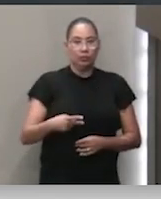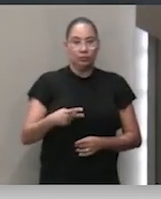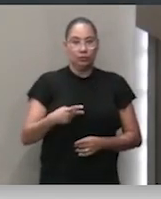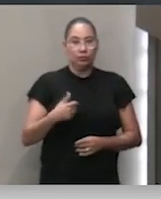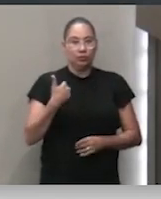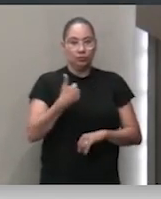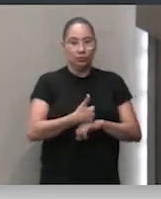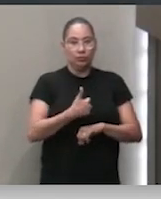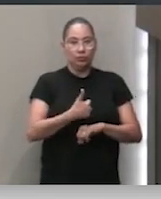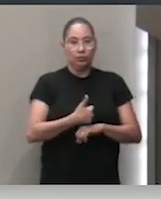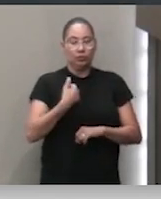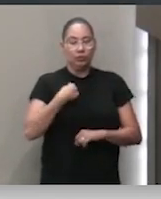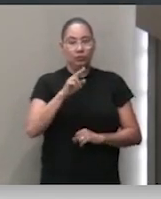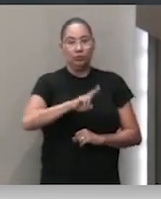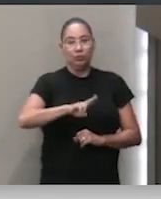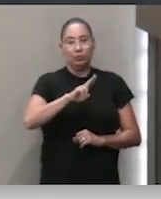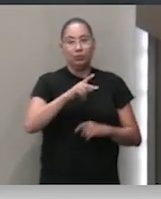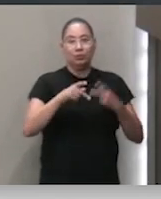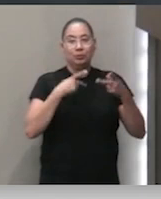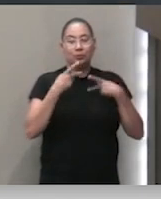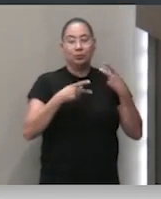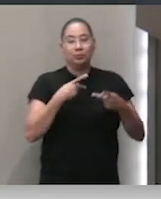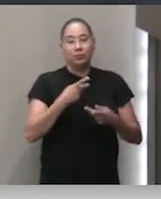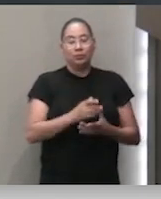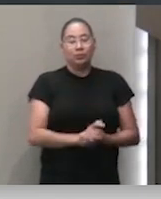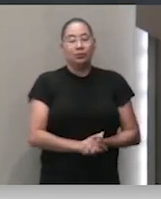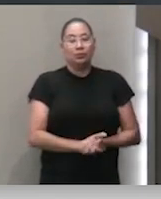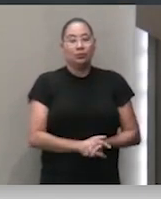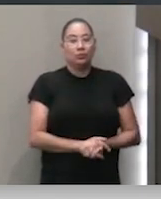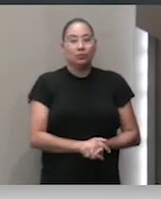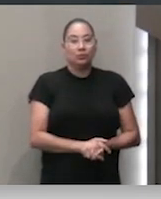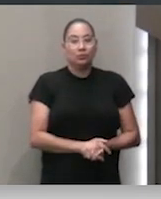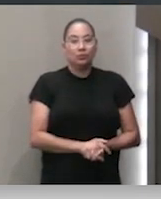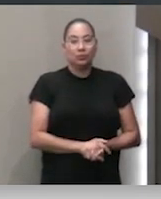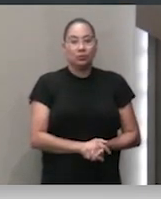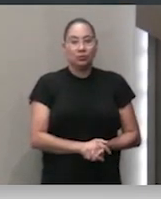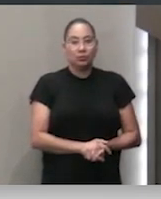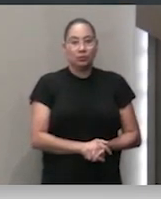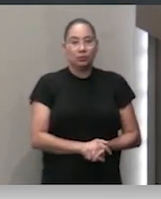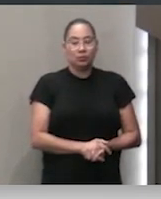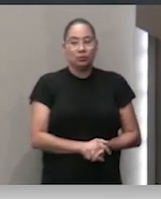da tribuna, vereador Rafael Luiz Colucci.